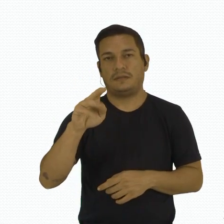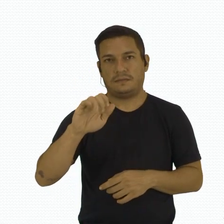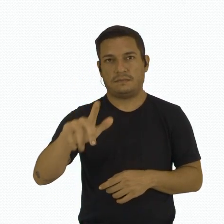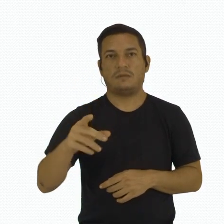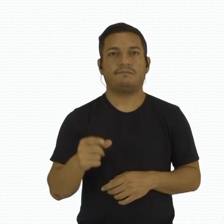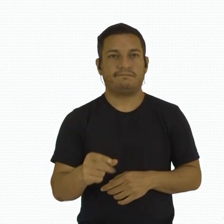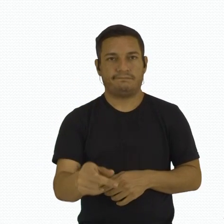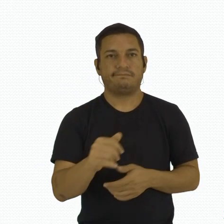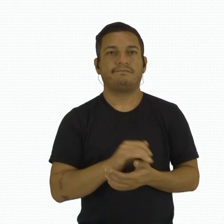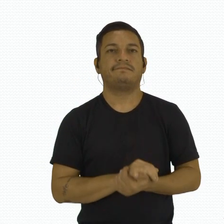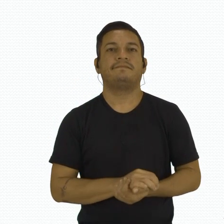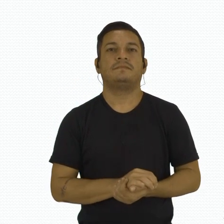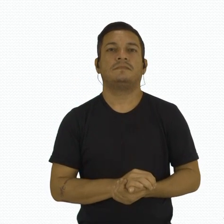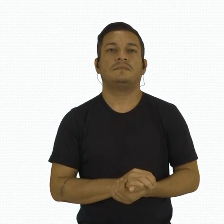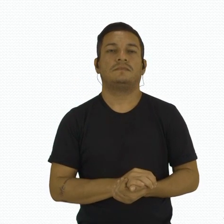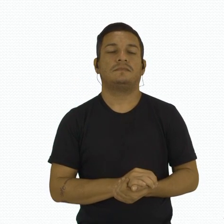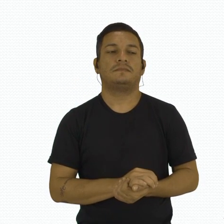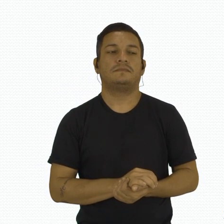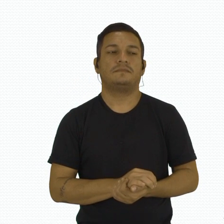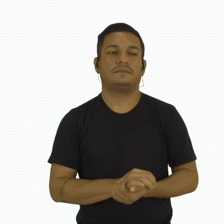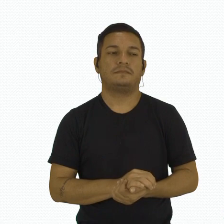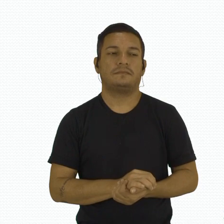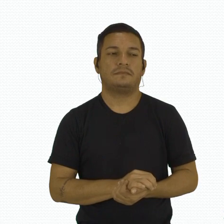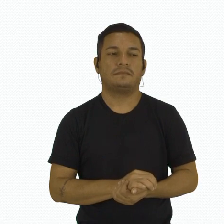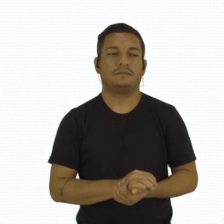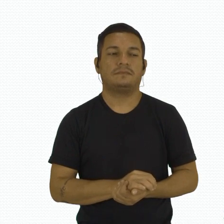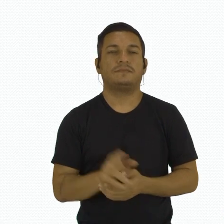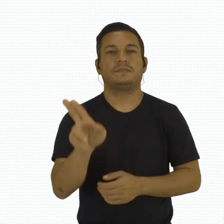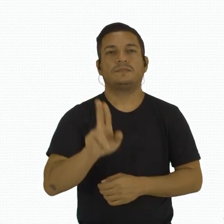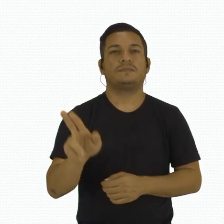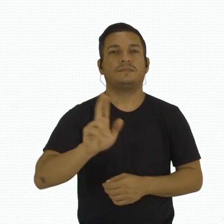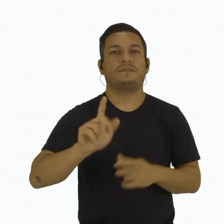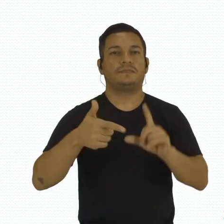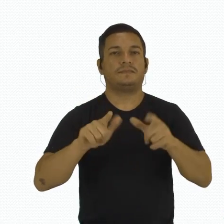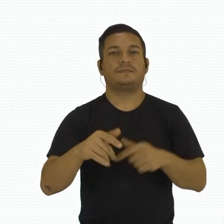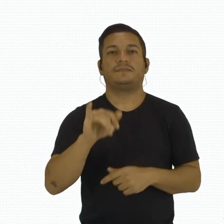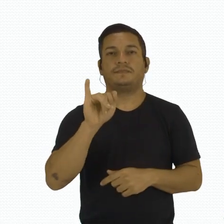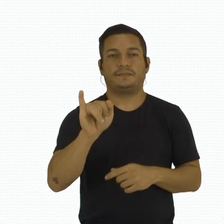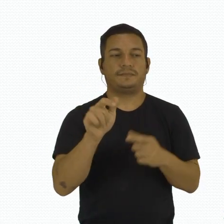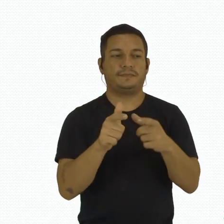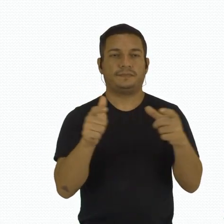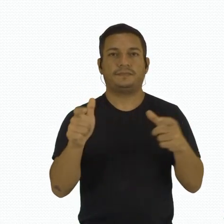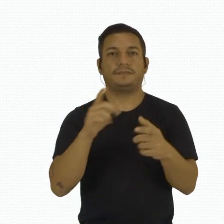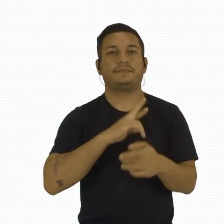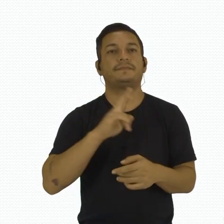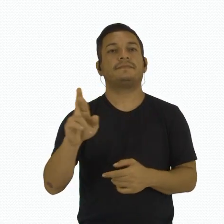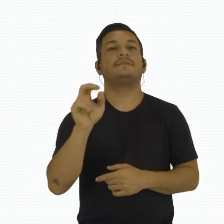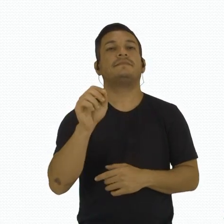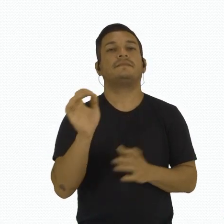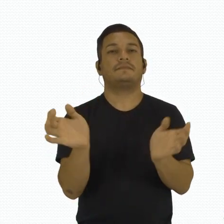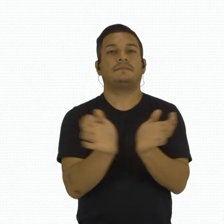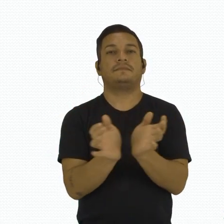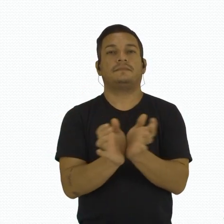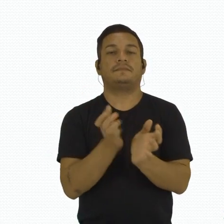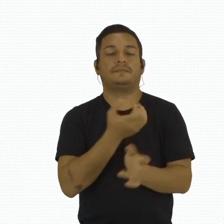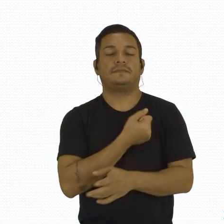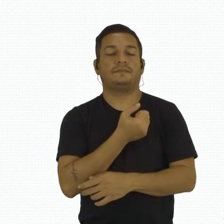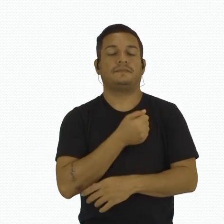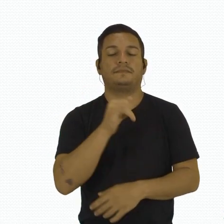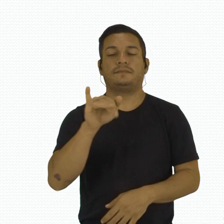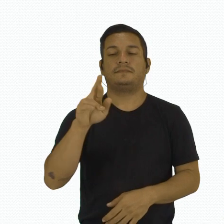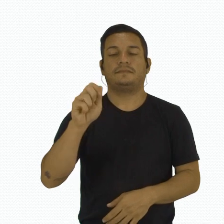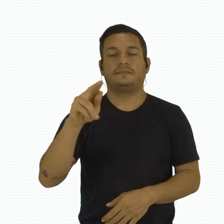cuidado. Então, ó, a gente usa a letra I maiúscula para representar o conjunto dos